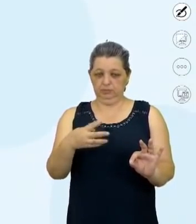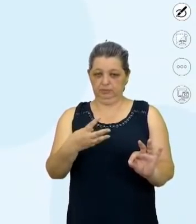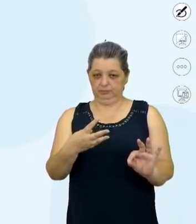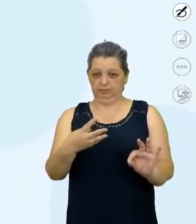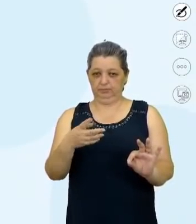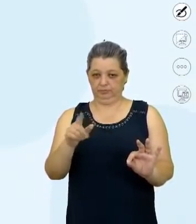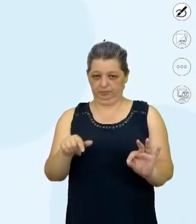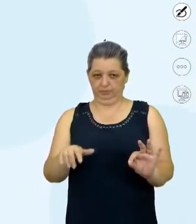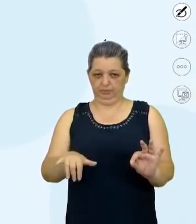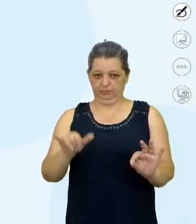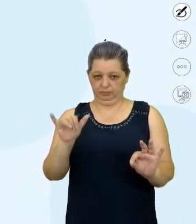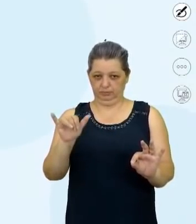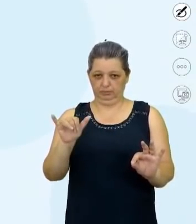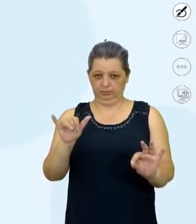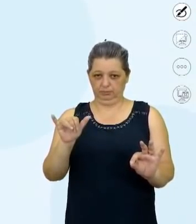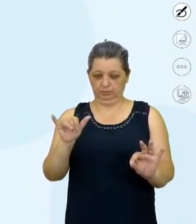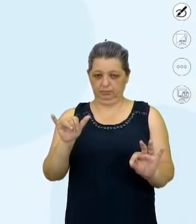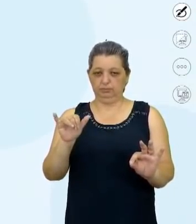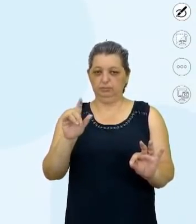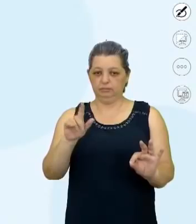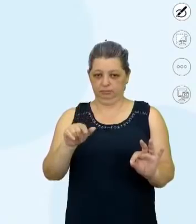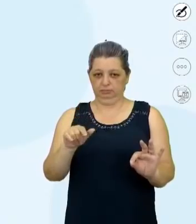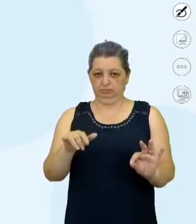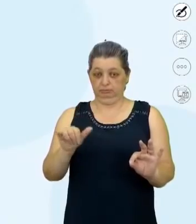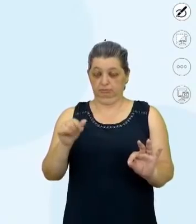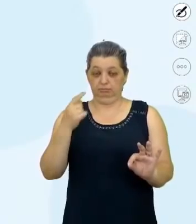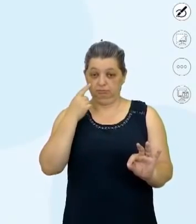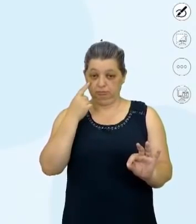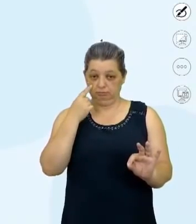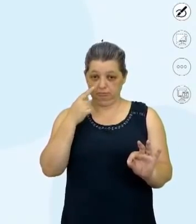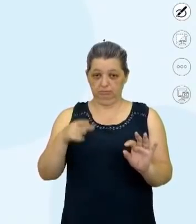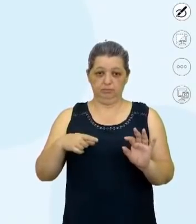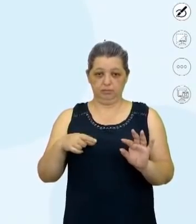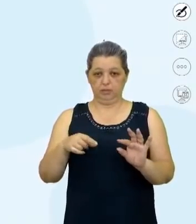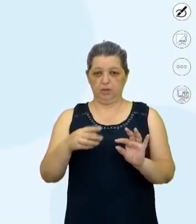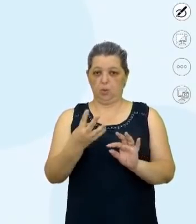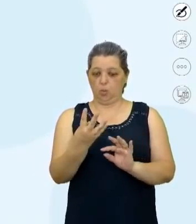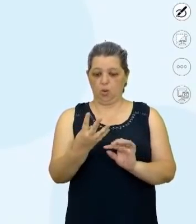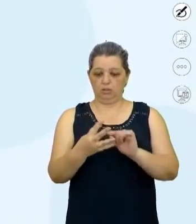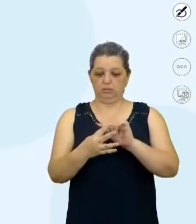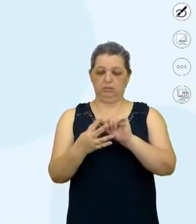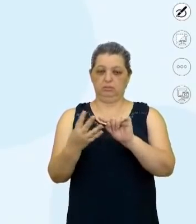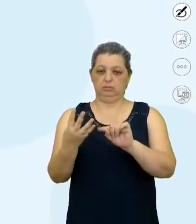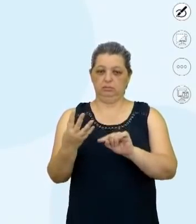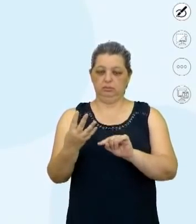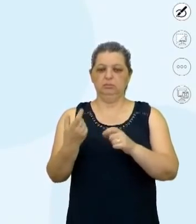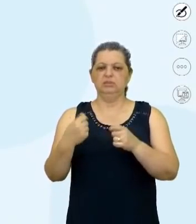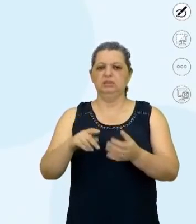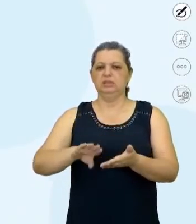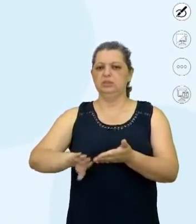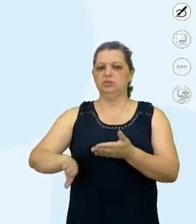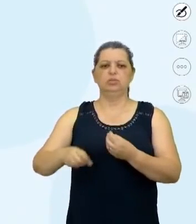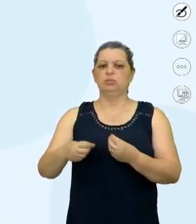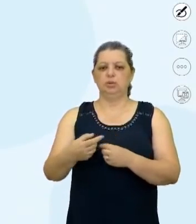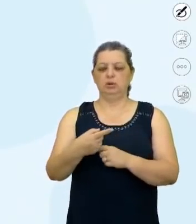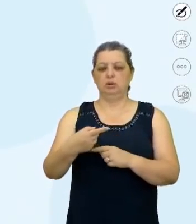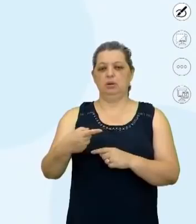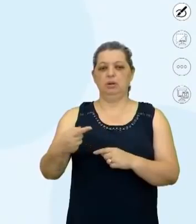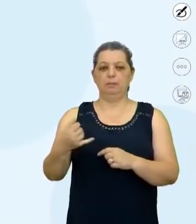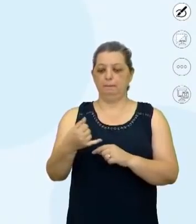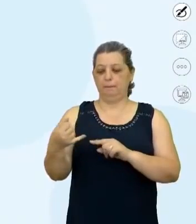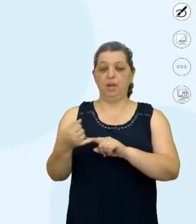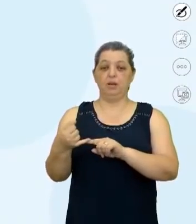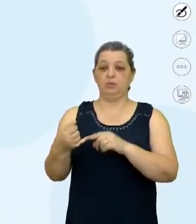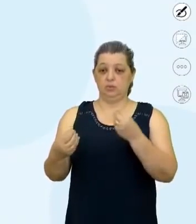quadrada de y é y ao quadrado é y. Então, você tem essas 4 peças. Ele quer que subtraia. O que que você vai fazer? Vai